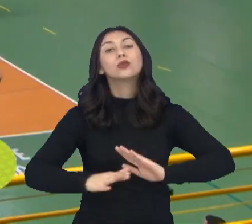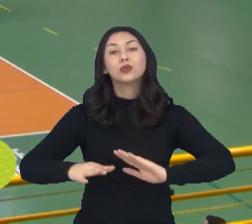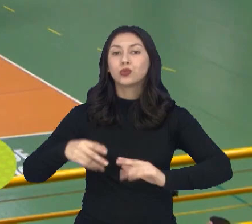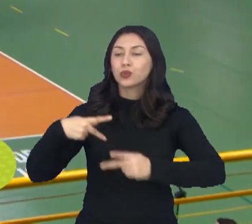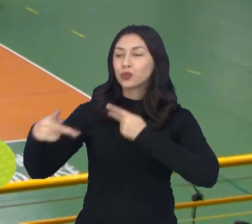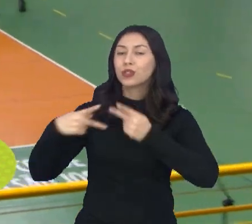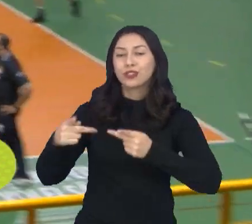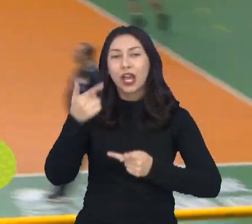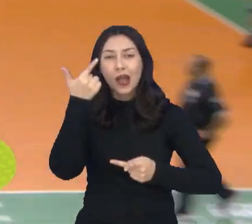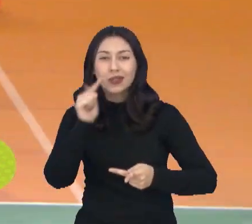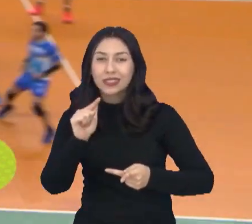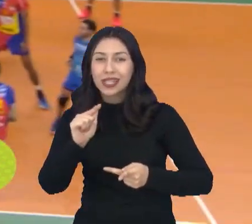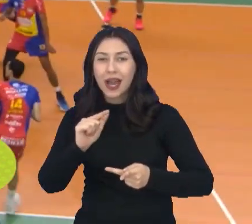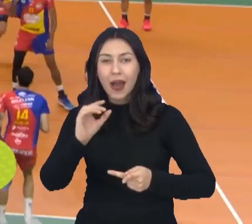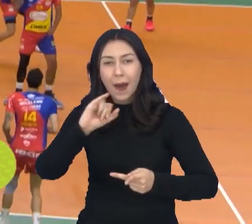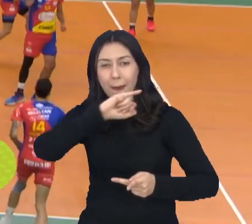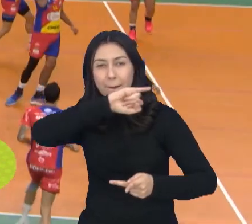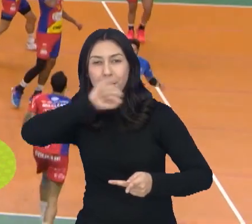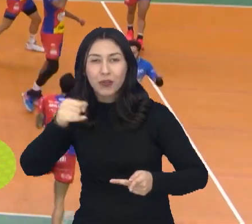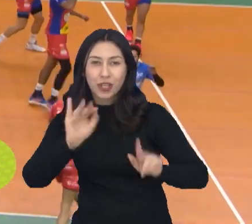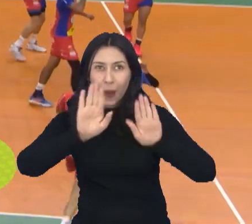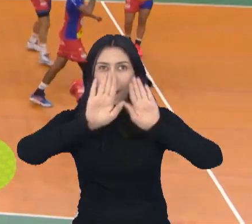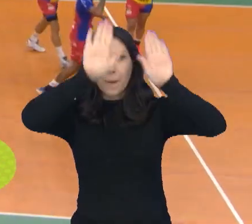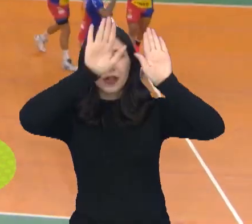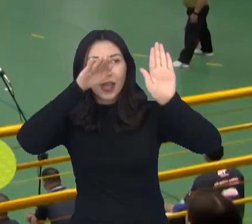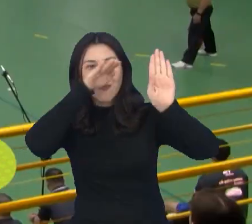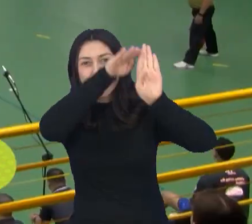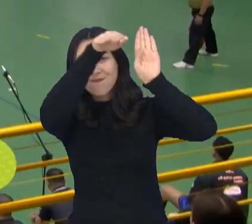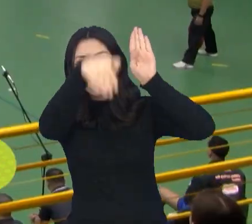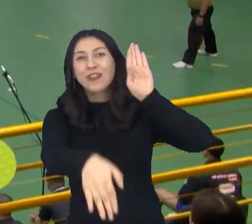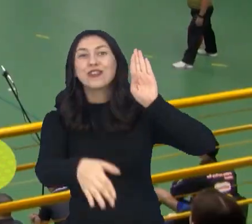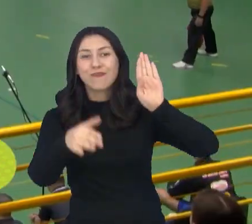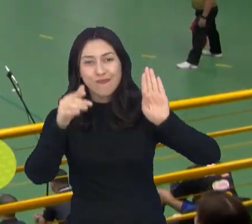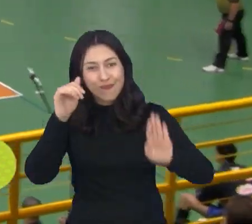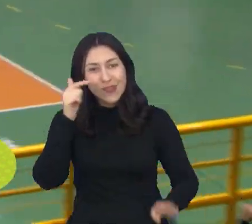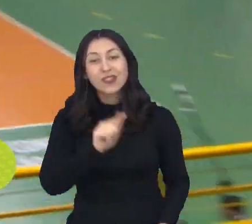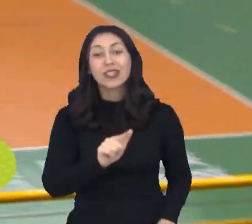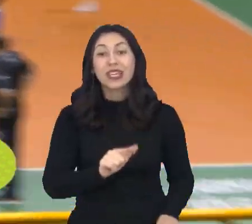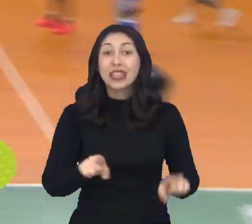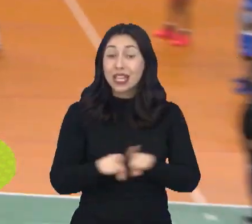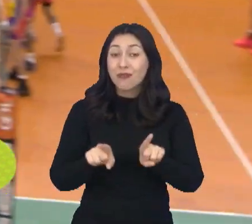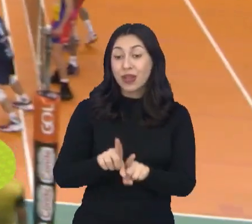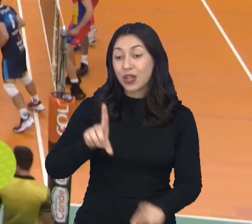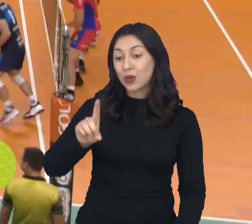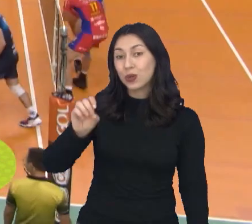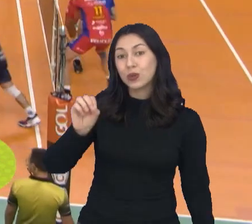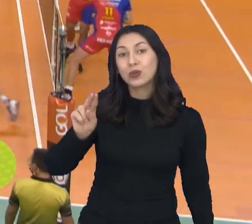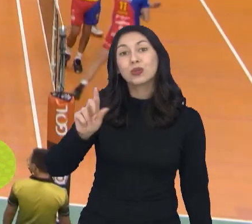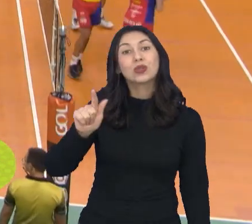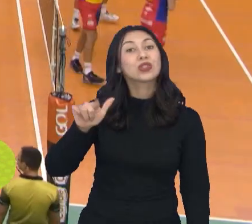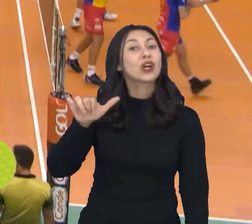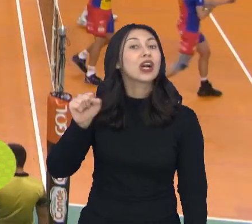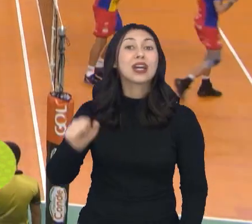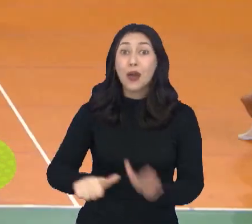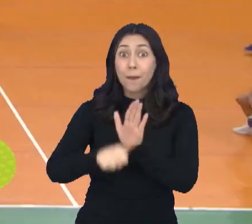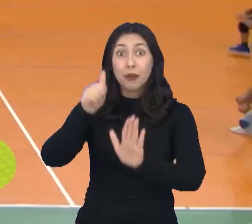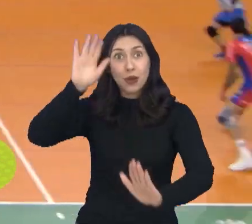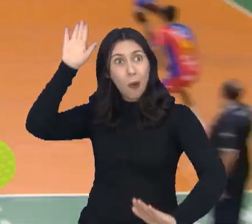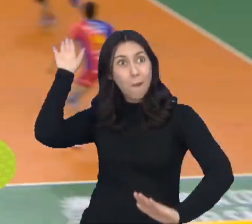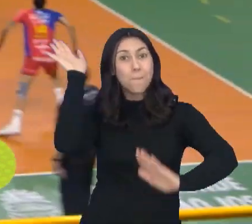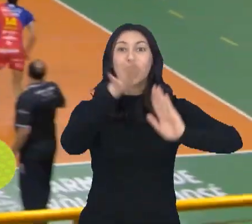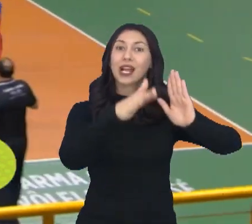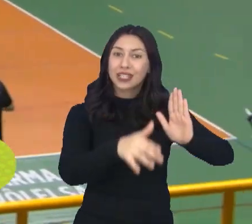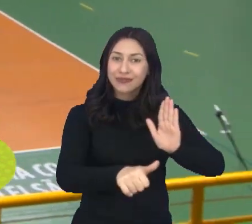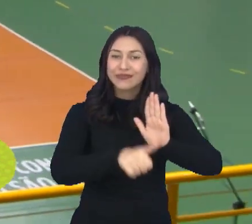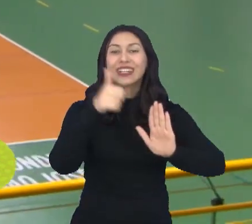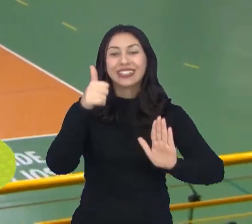bem o bloqueio adversário nos ataques do Douglas. Foi com ele, aliás, o primeiro ace do São José no jogo. E o